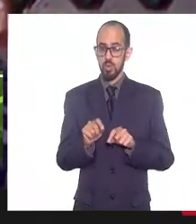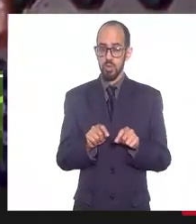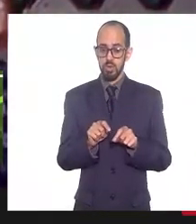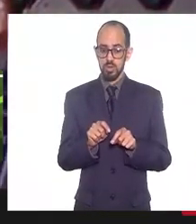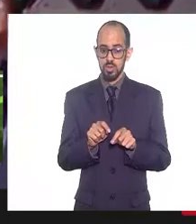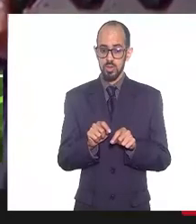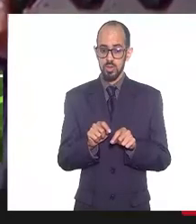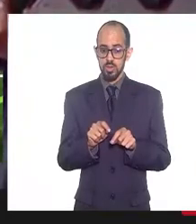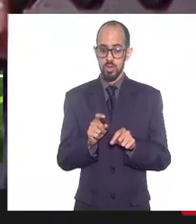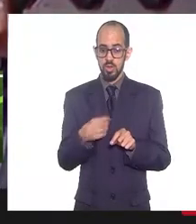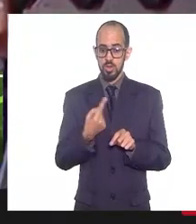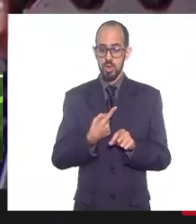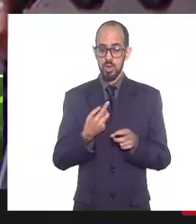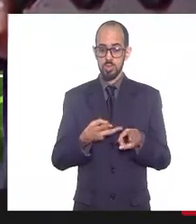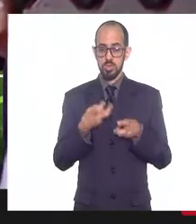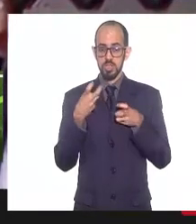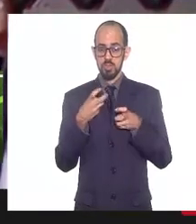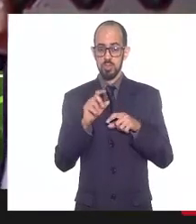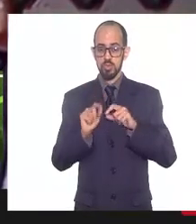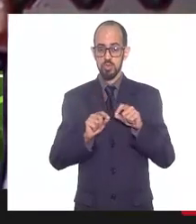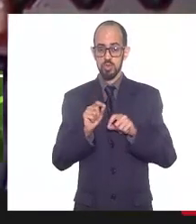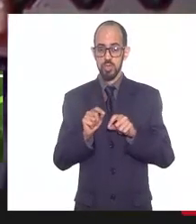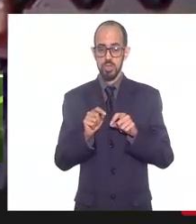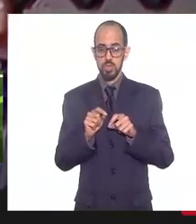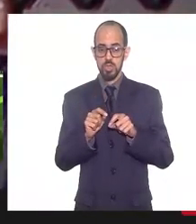a gente percebe como